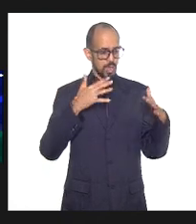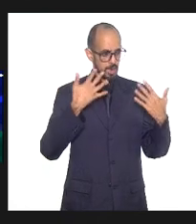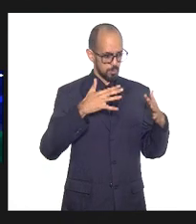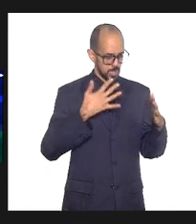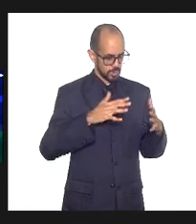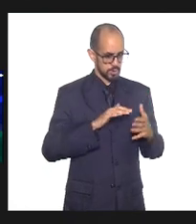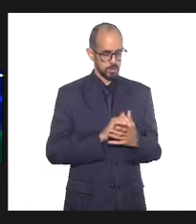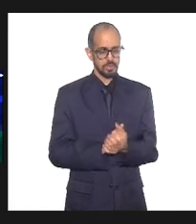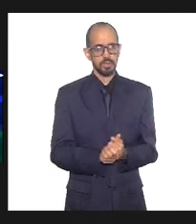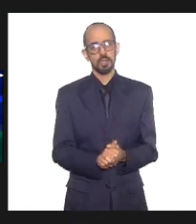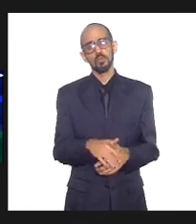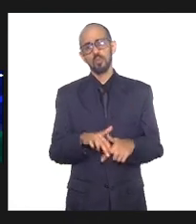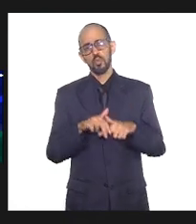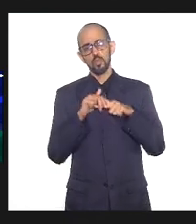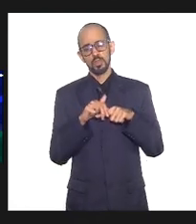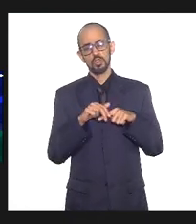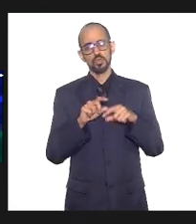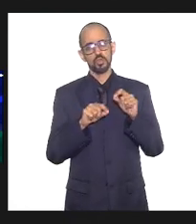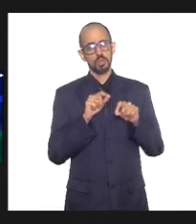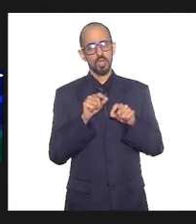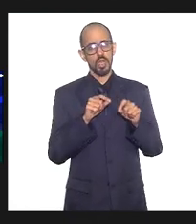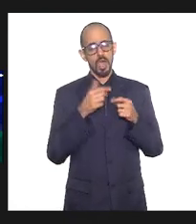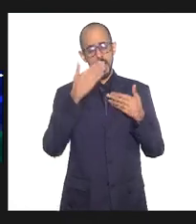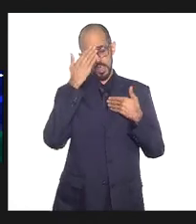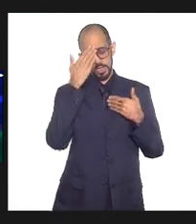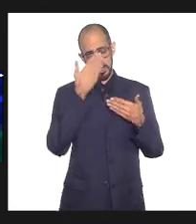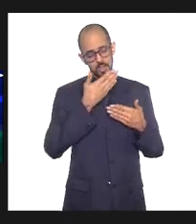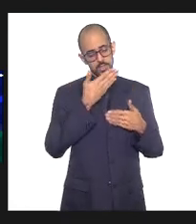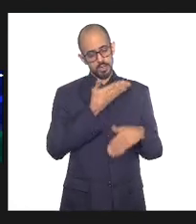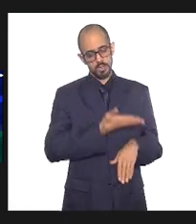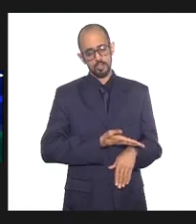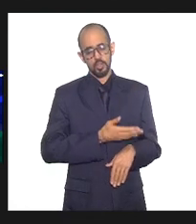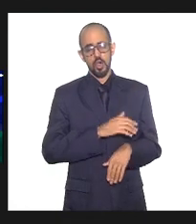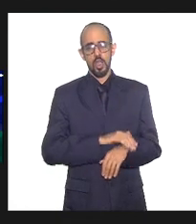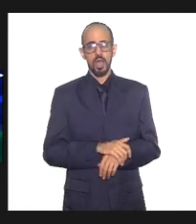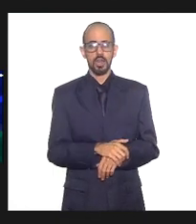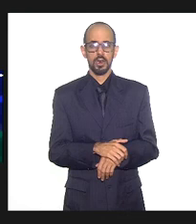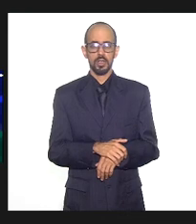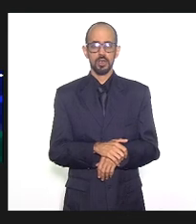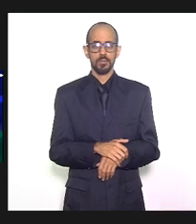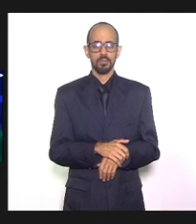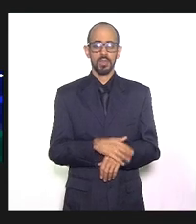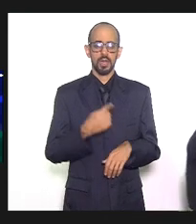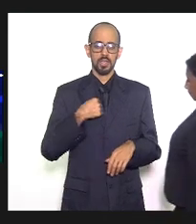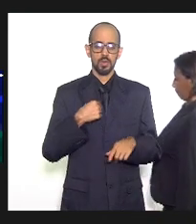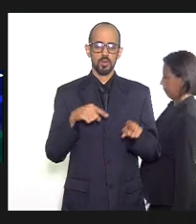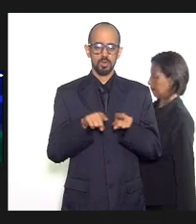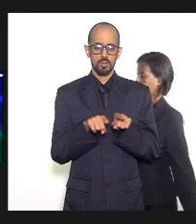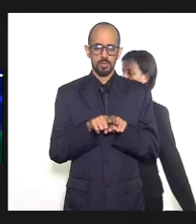Mônica, já agradecer a Vossa Excelência, né, para eu ser também